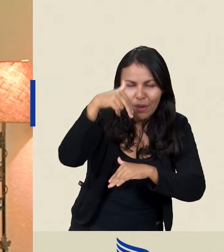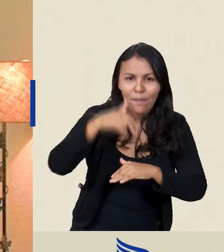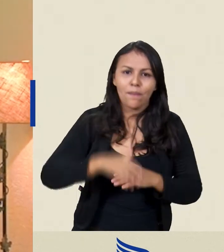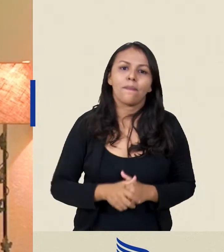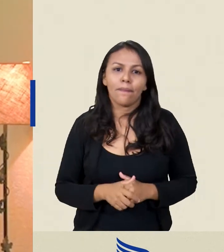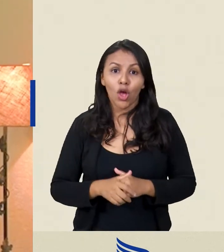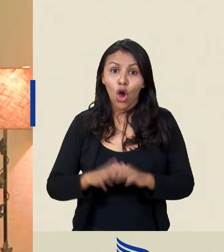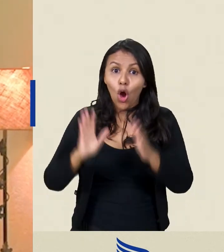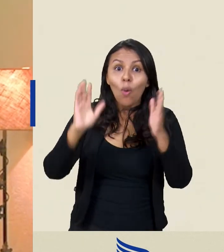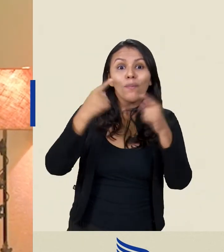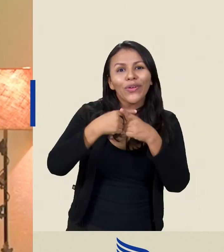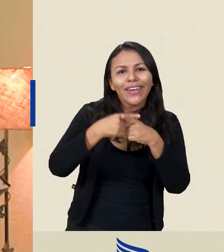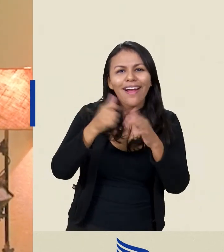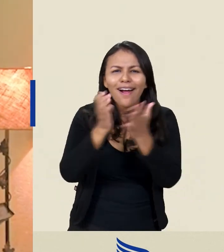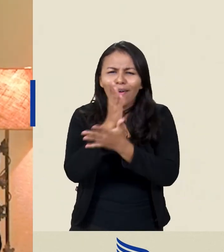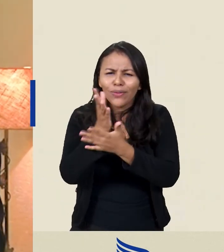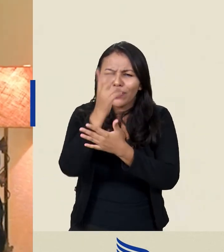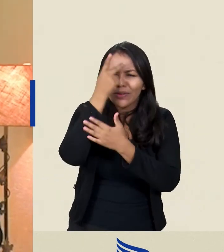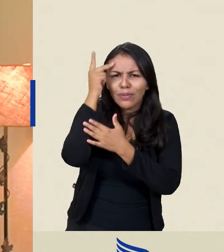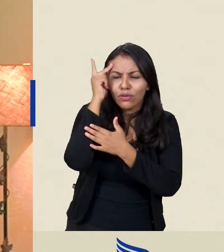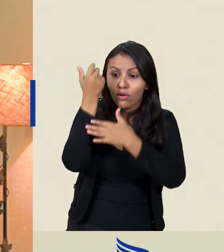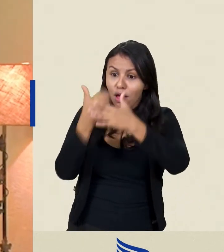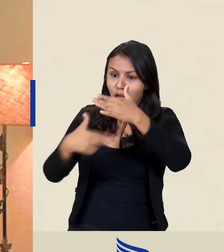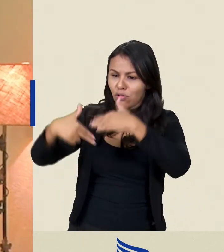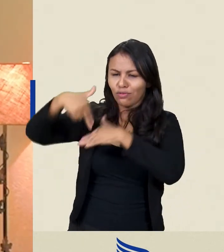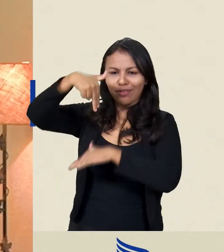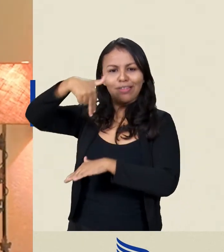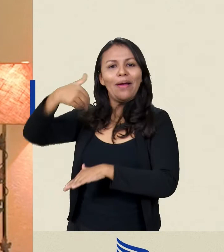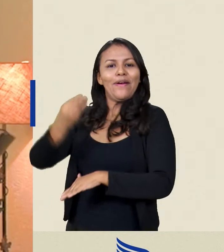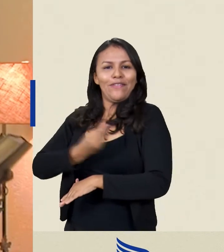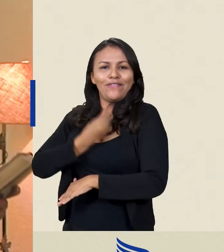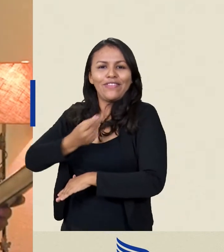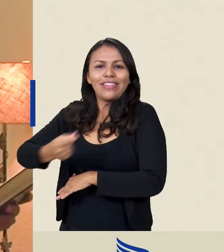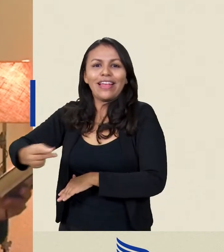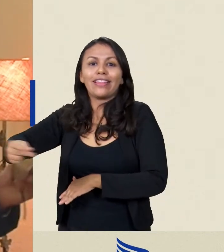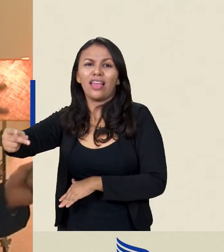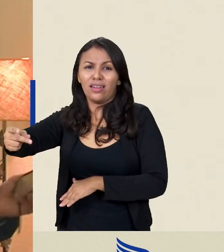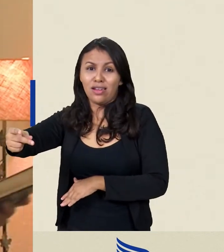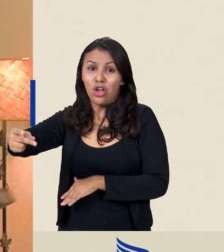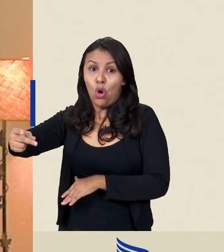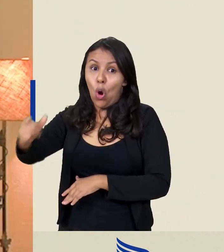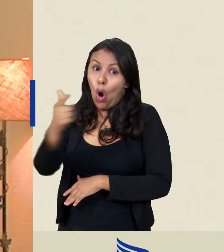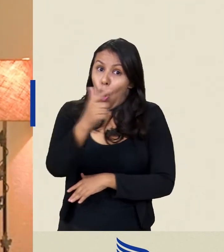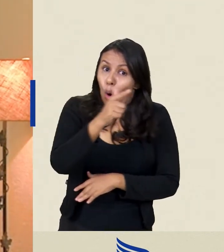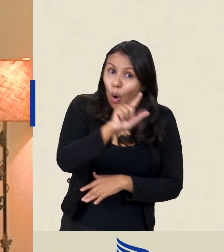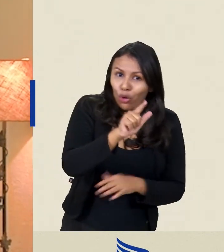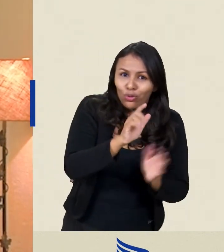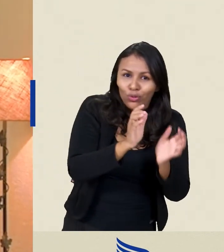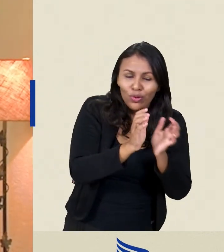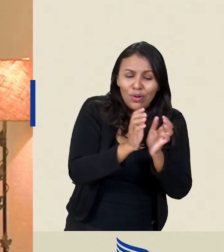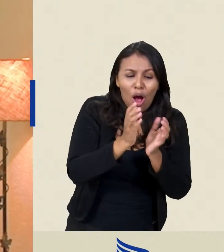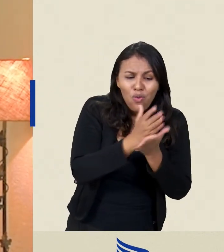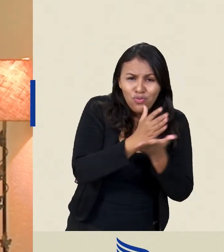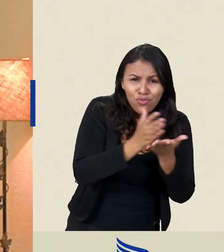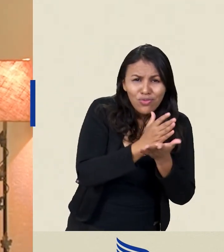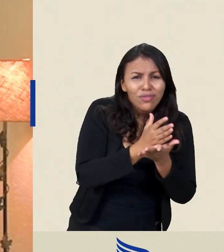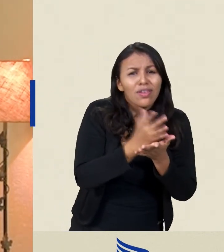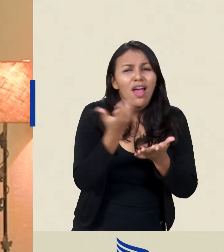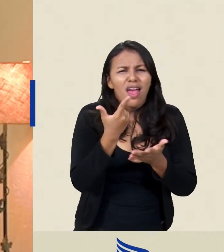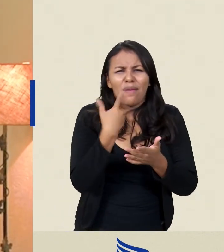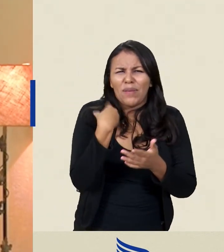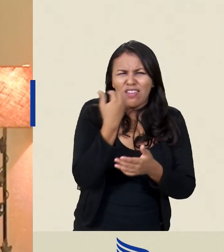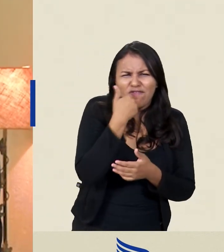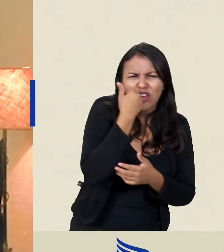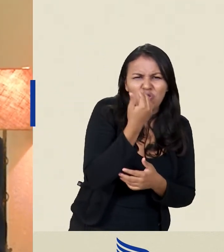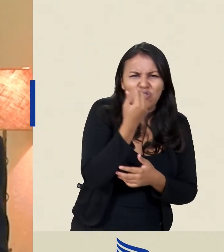uns ressuscitam para a vida eterna e outros para a vergonha e desprezo eterno. Quem